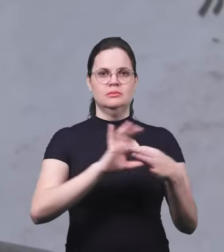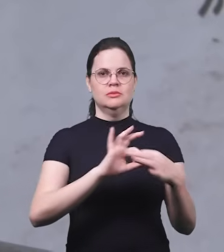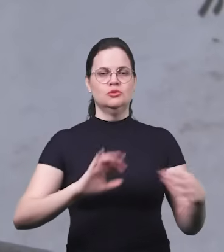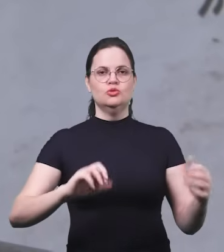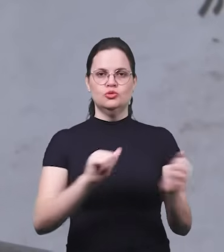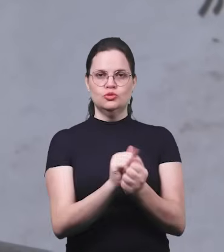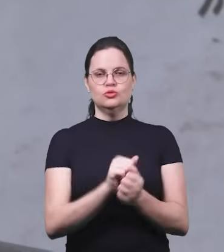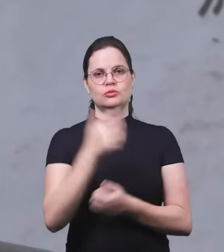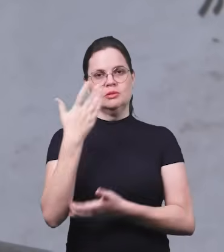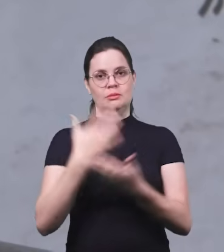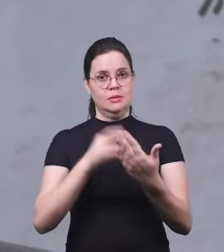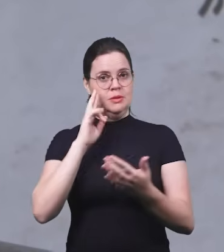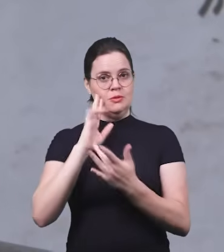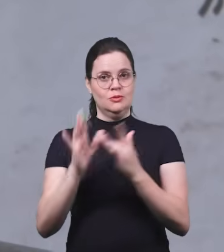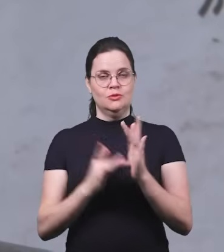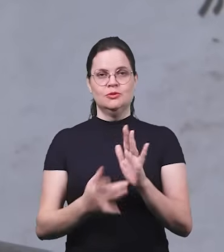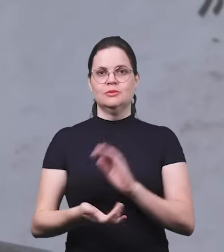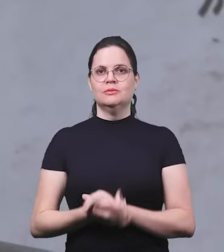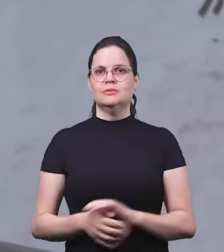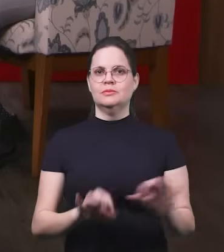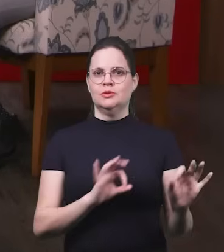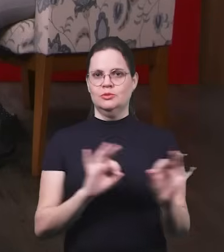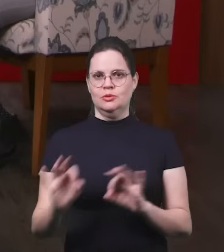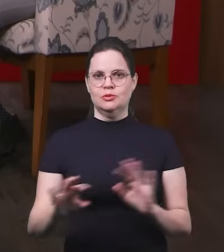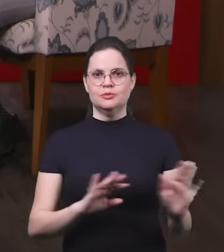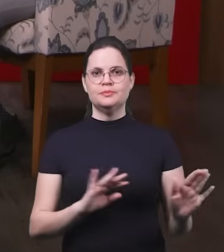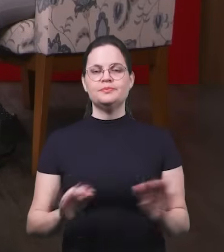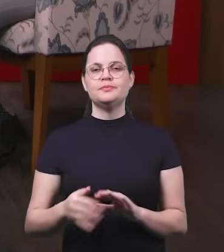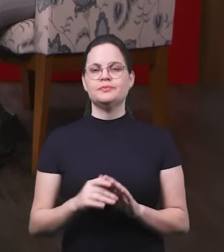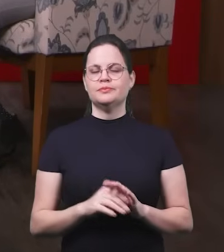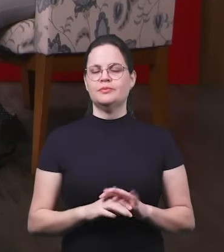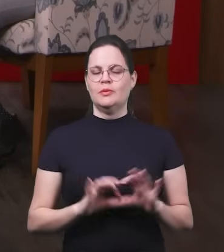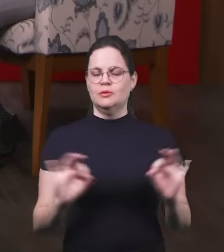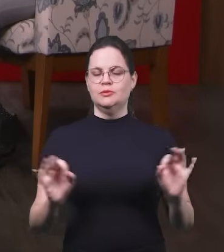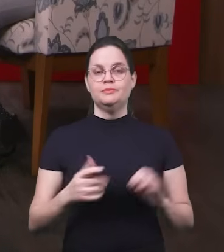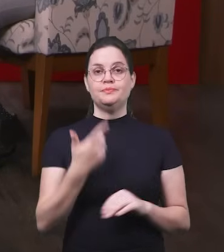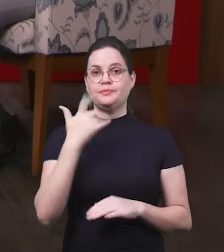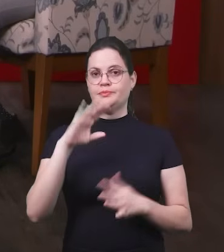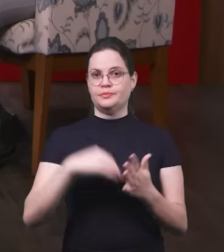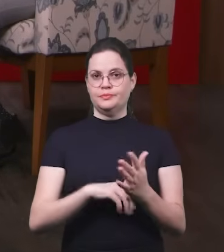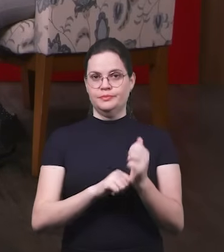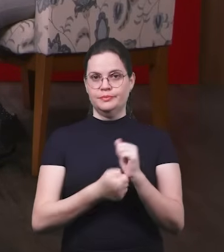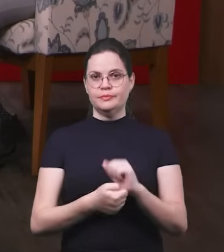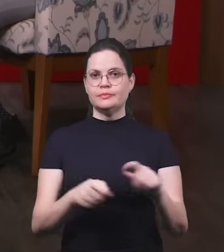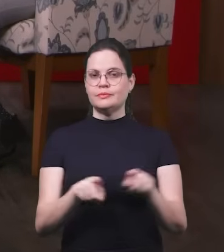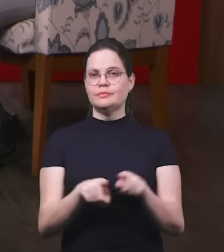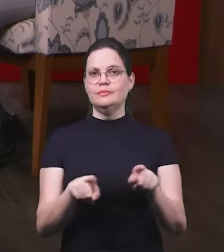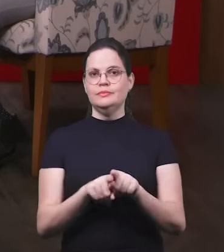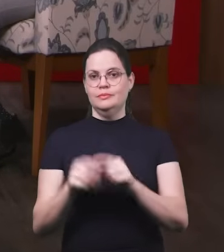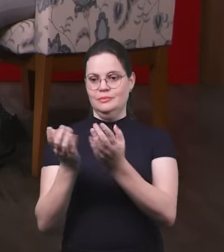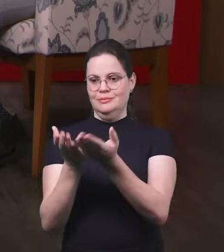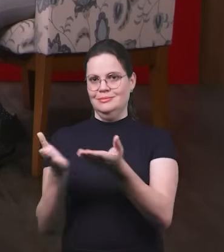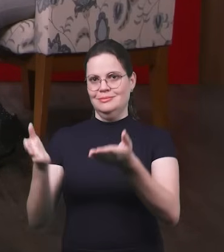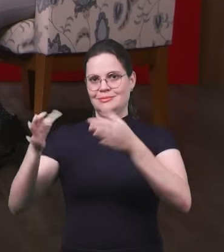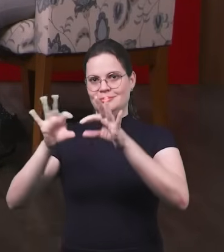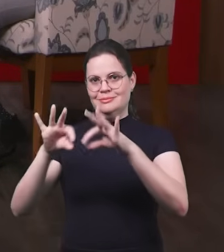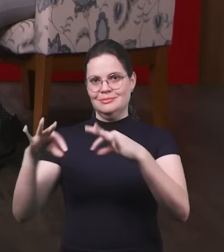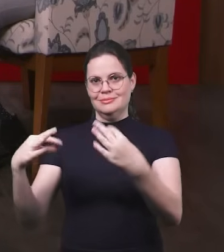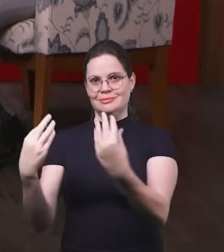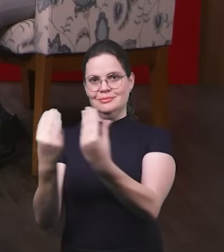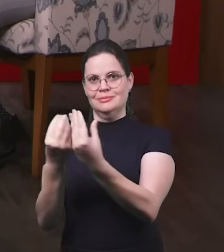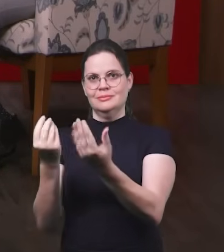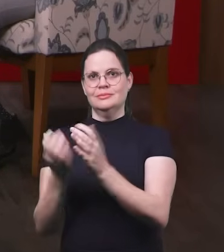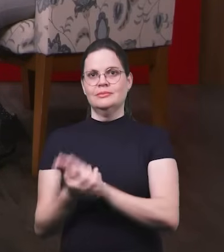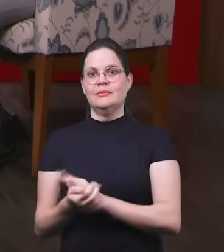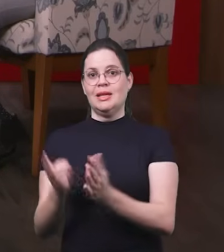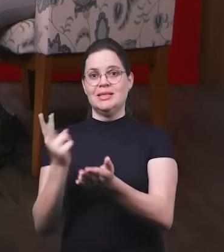família unida no Senhor. Muito bom. É Jesus. Outro segredo do ninho é porque os pássaros fazem sempre seus